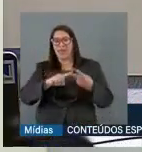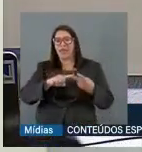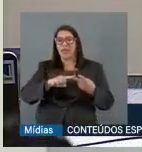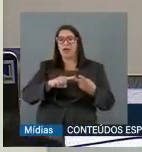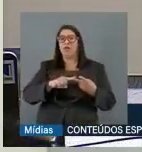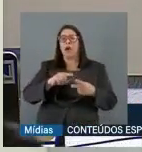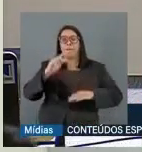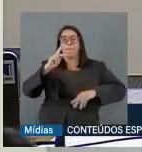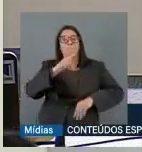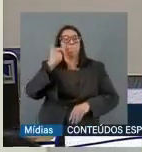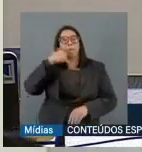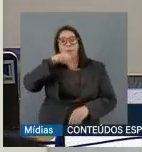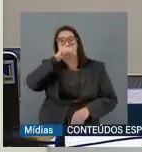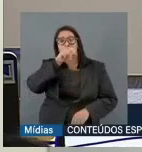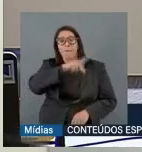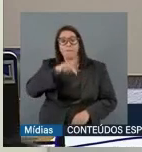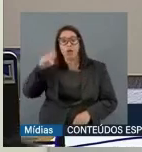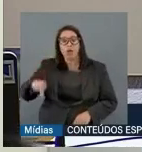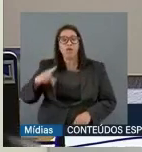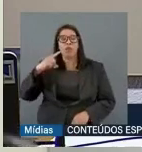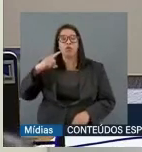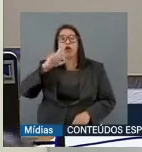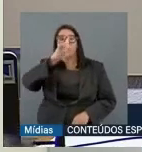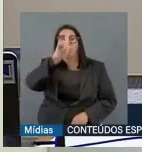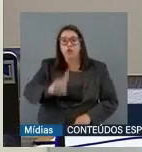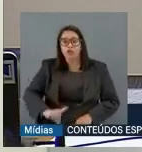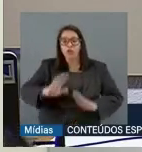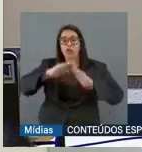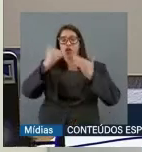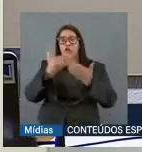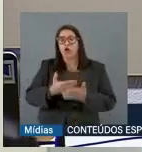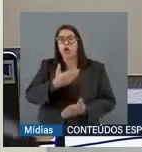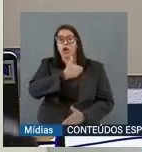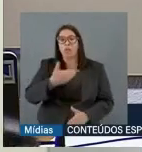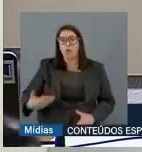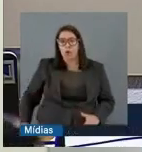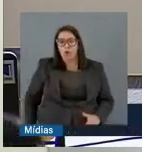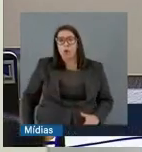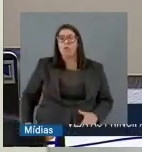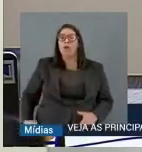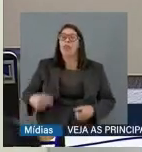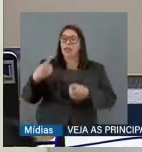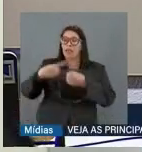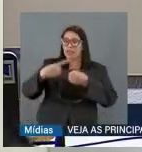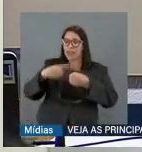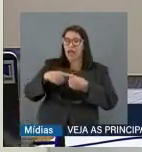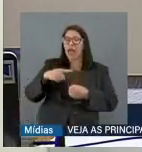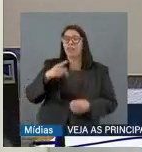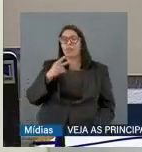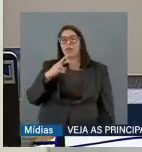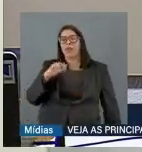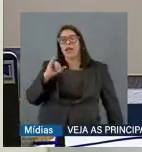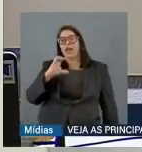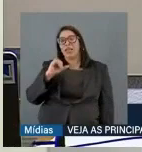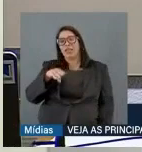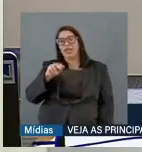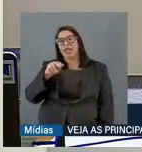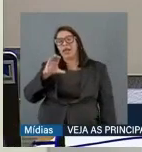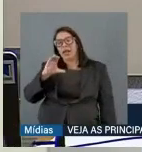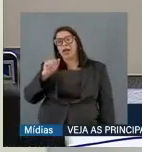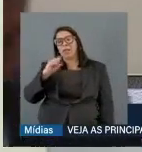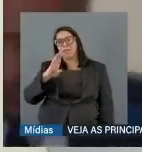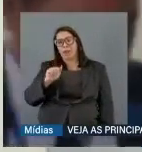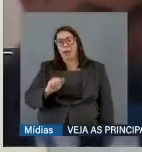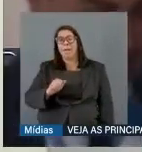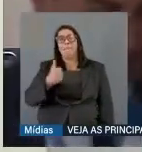pelo menos o Zanin aí teve uma, ele foi feliz, né? No seu resultado, eu acho que foi justo, vamos